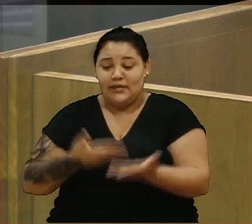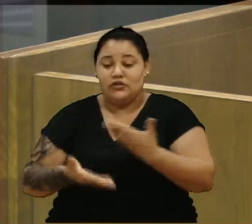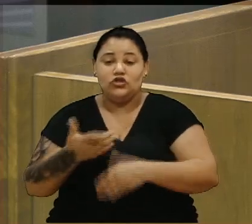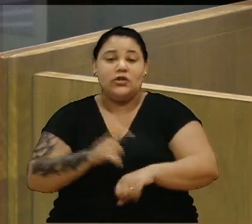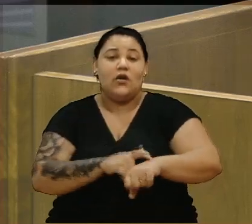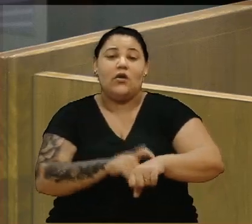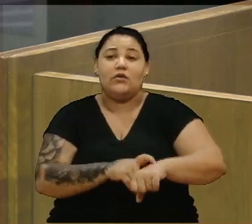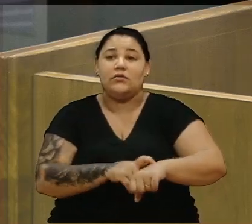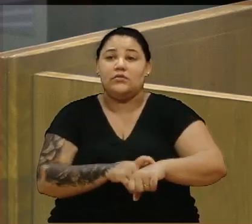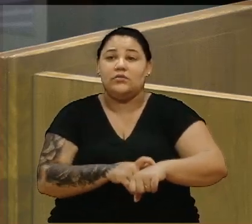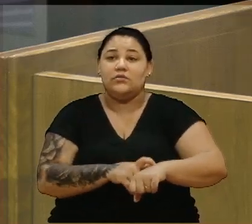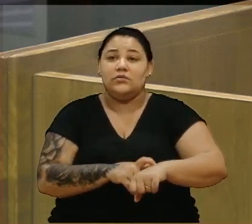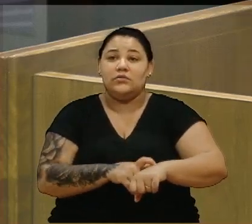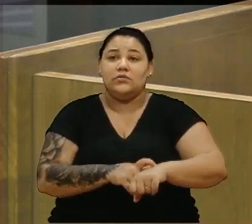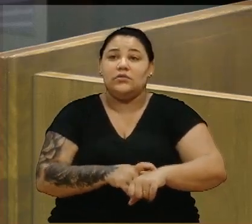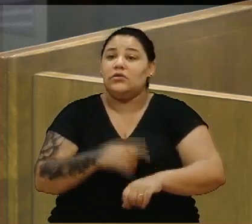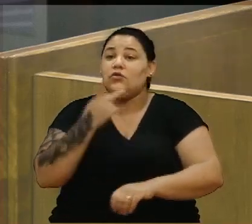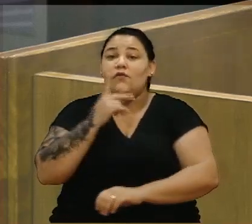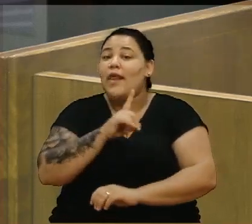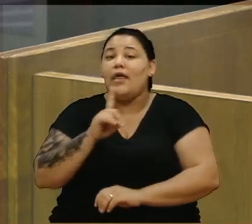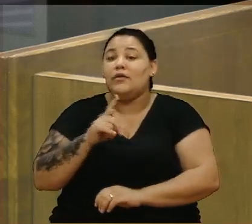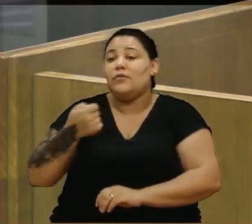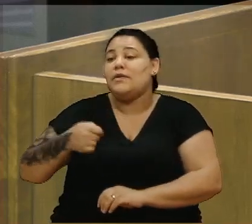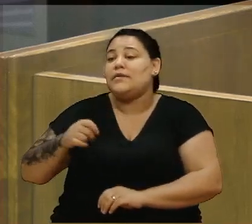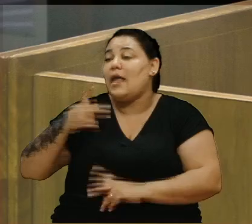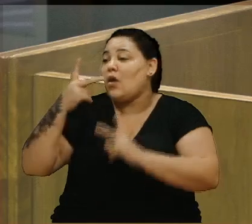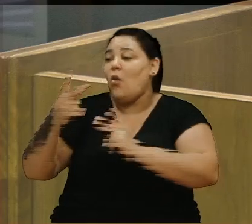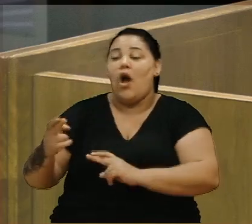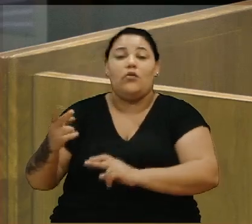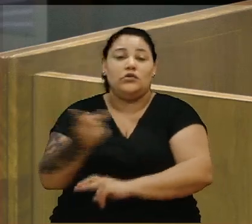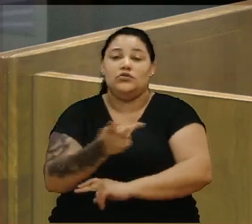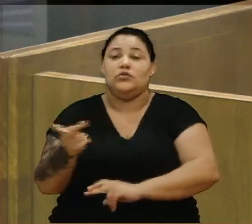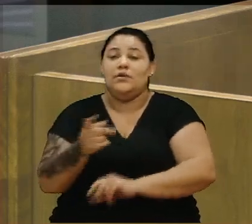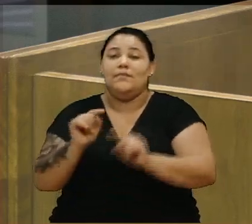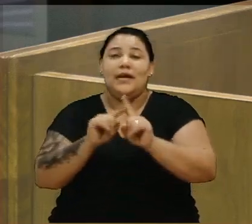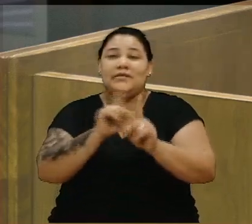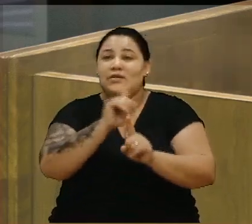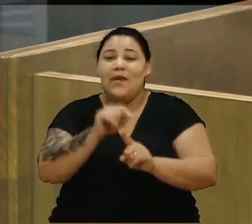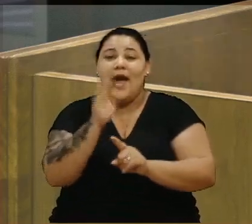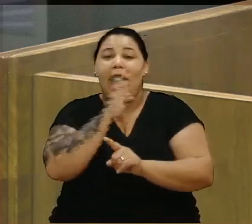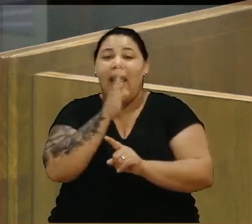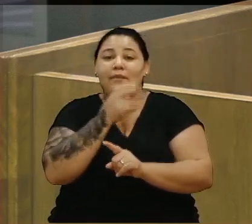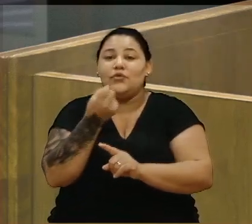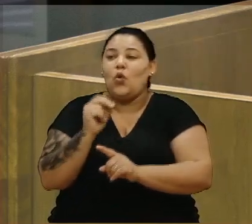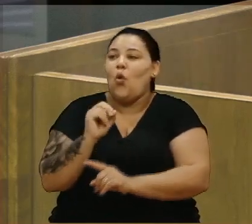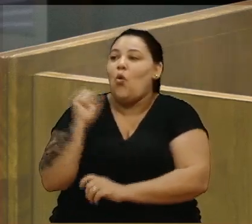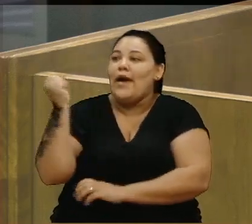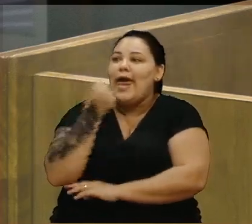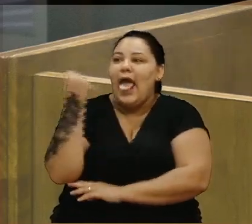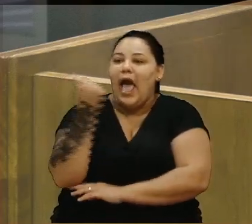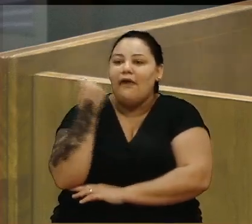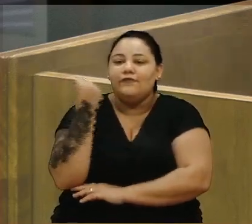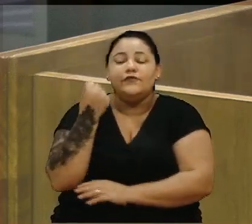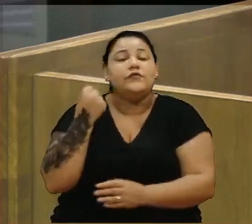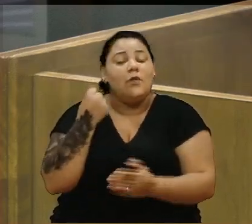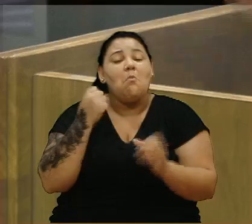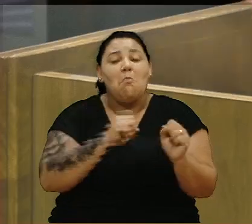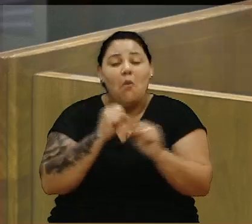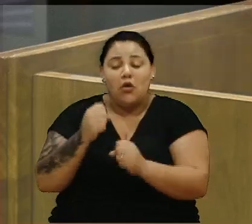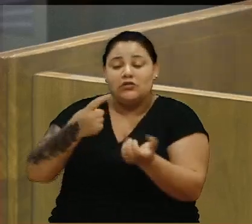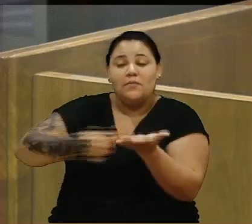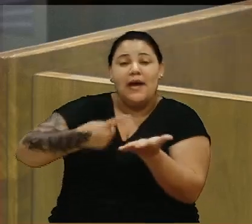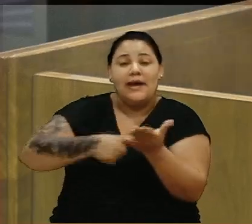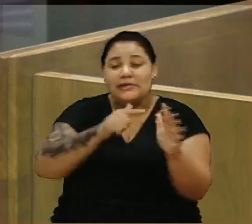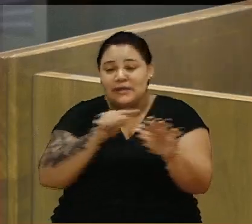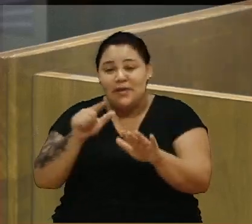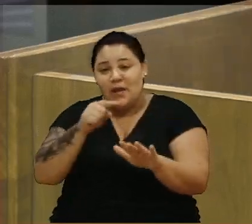pessoa tem que ir na UBS, tem que ser atendida na hora. Mas se não é urgência, emergência, eu posso marcar de hoje para amanhã. Eu posso marcar de hoje, semana